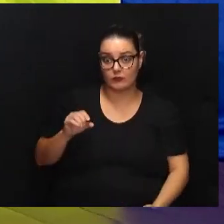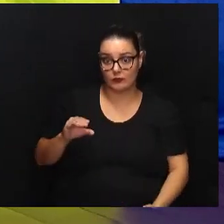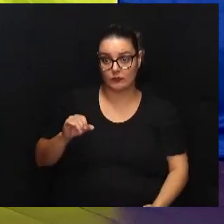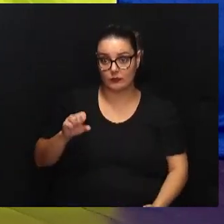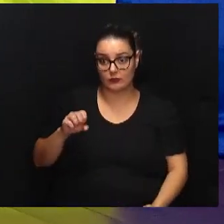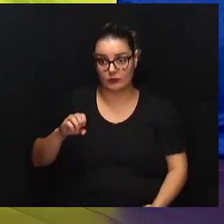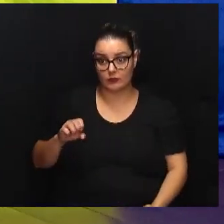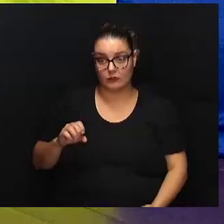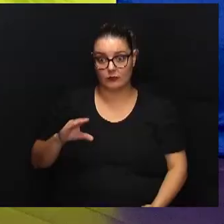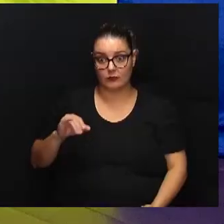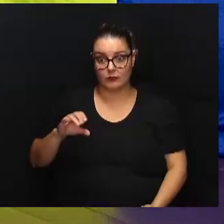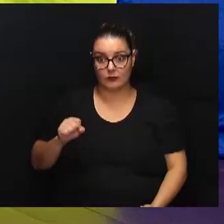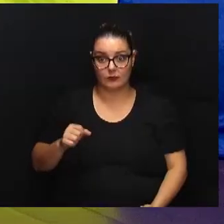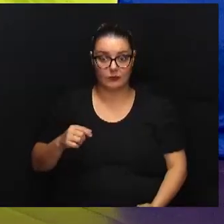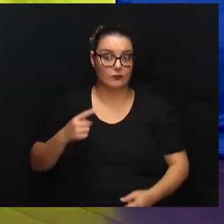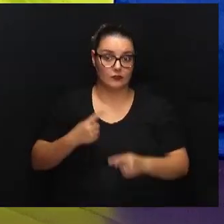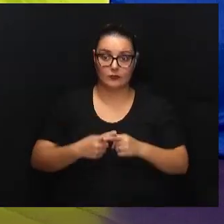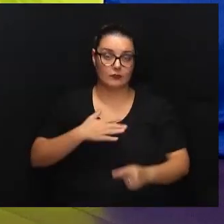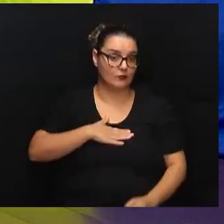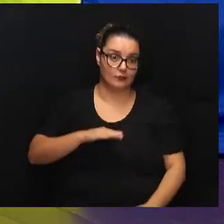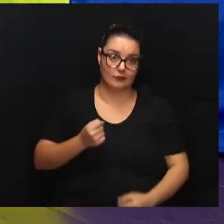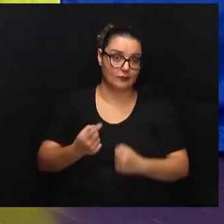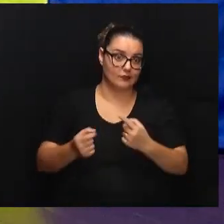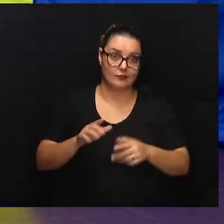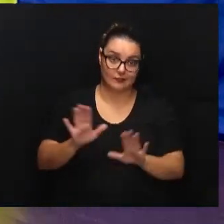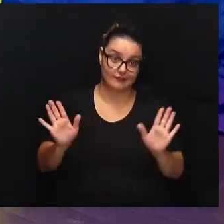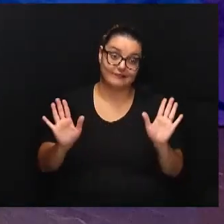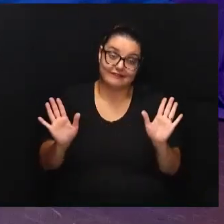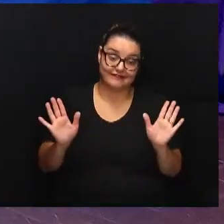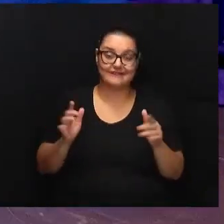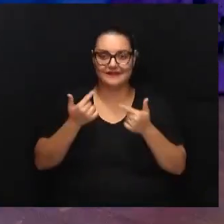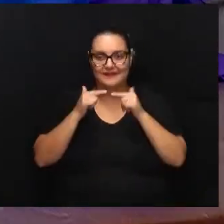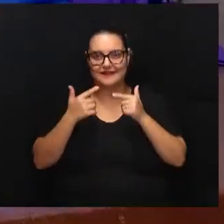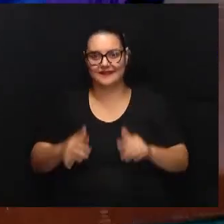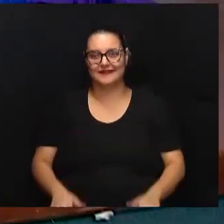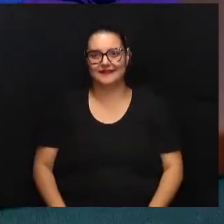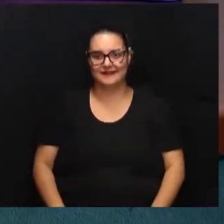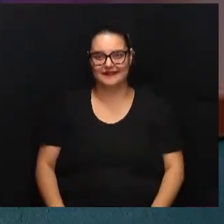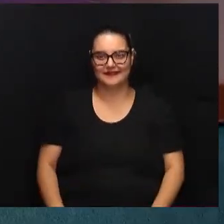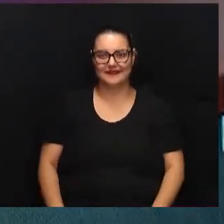leitura dos homens cis, não que a gente não goste de alguns deles, mas